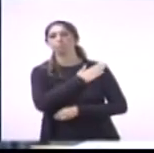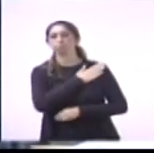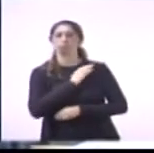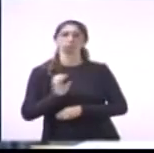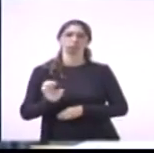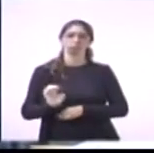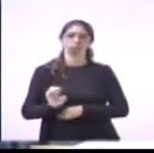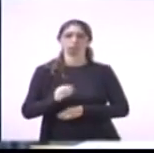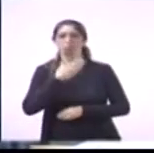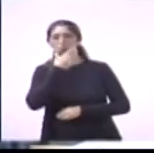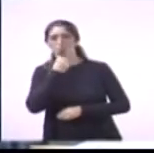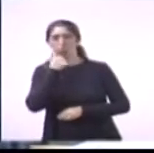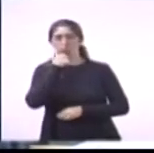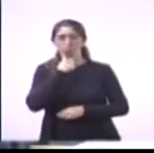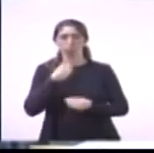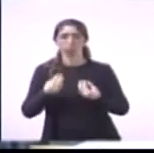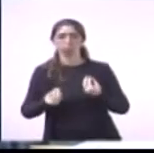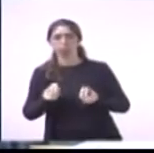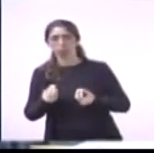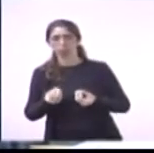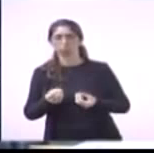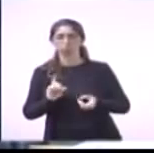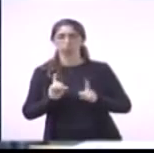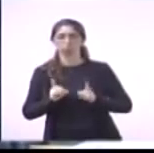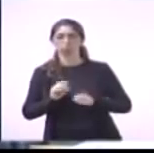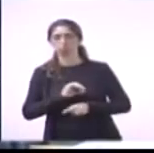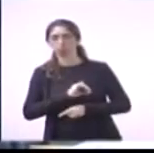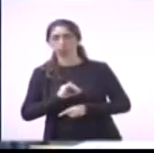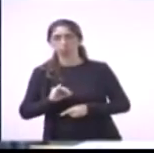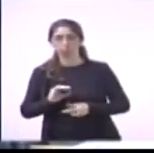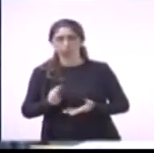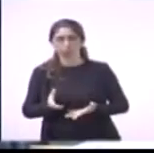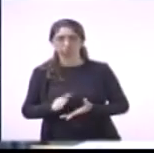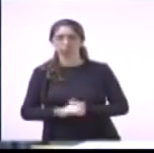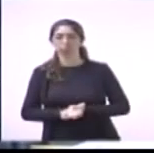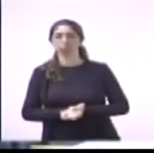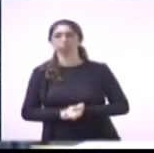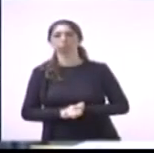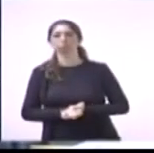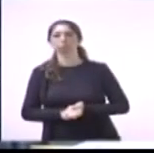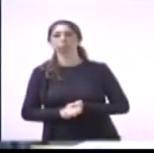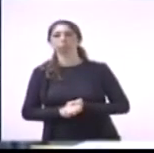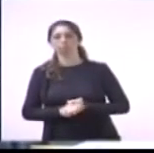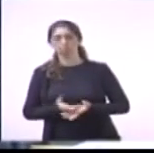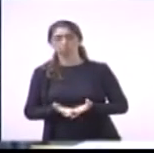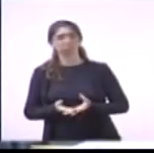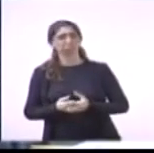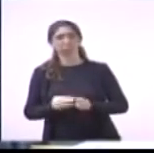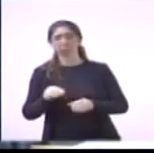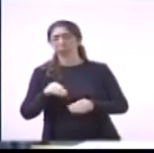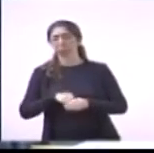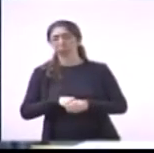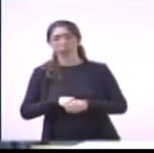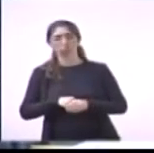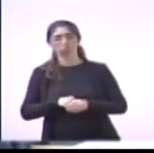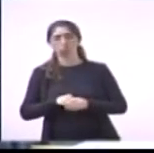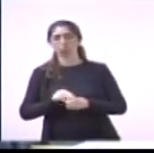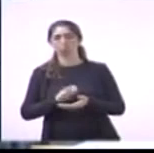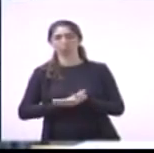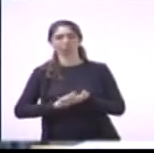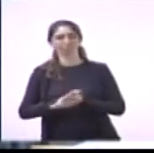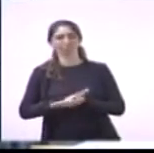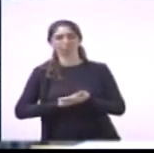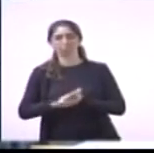gênero, em nenhum momento, constou dos textos do Plano Nacional, do Plano Estadual. Não